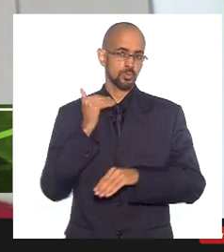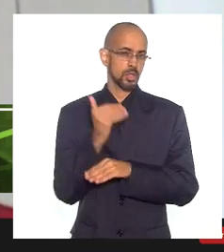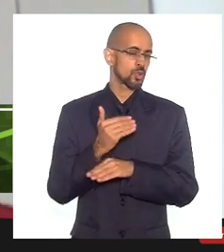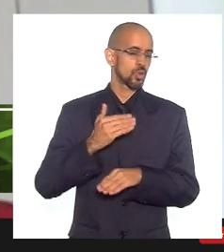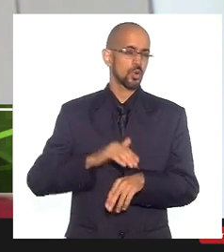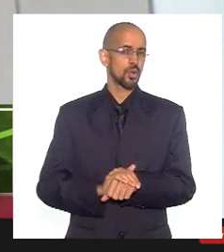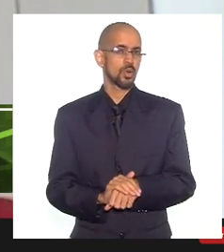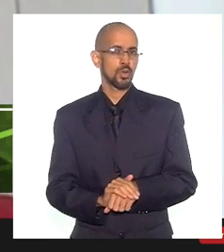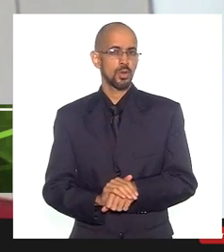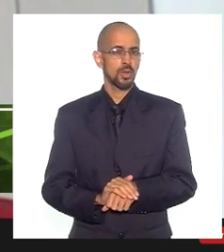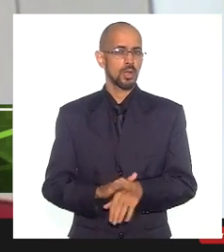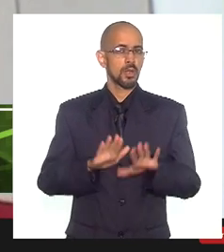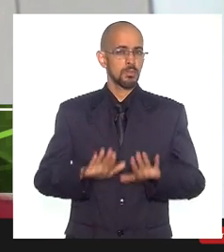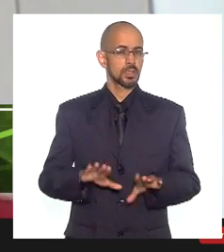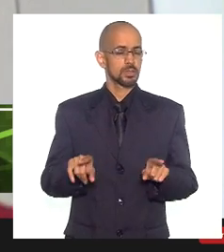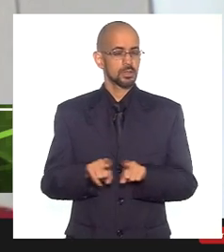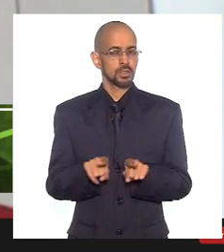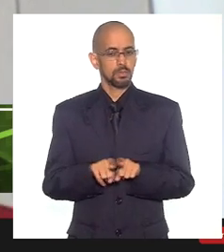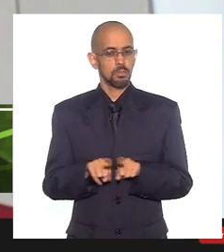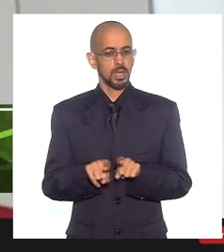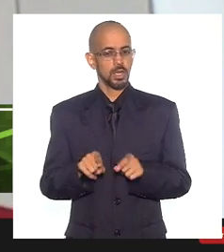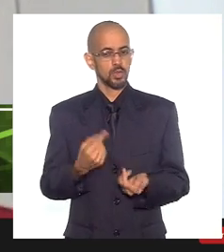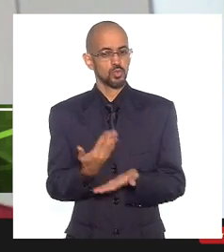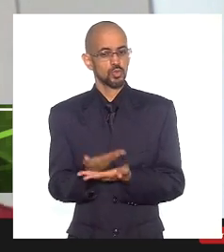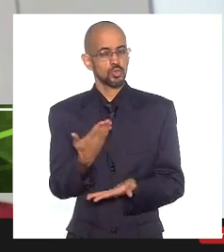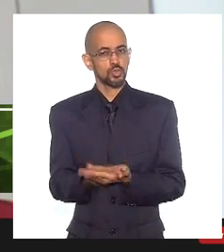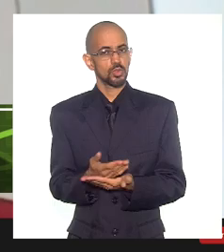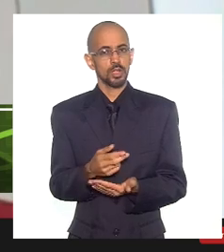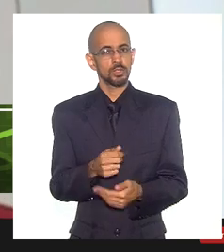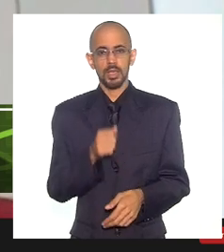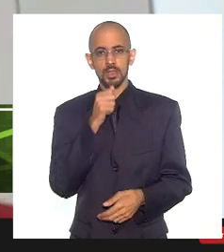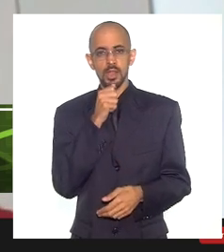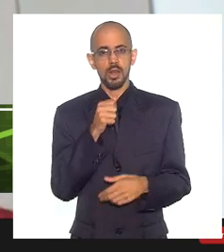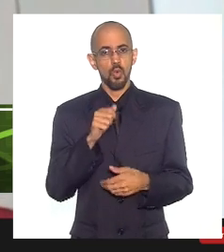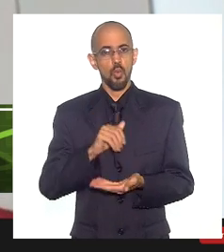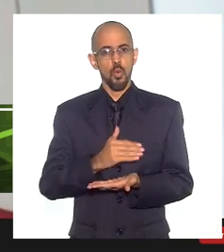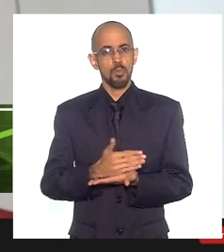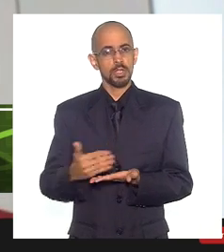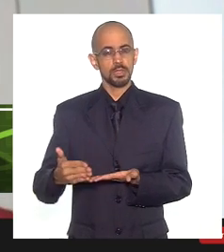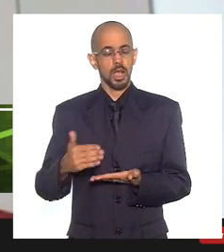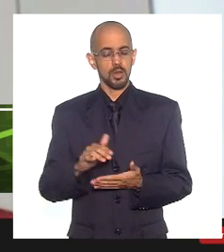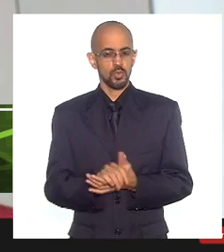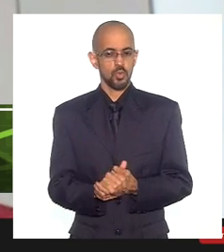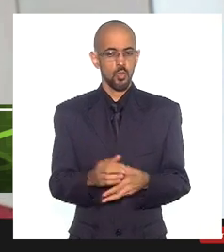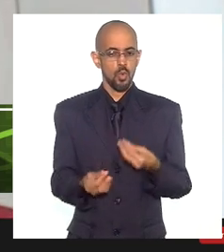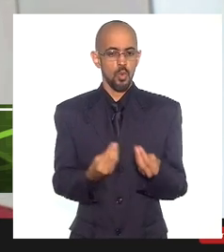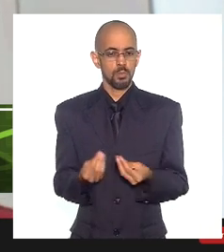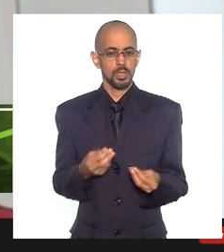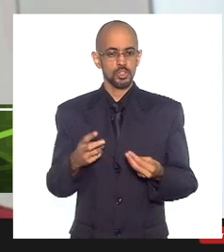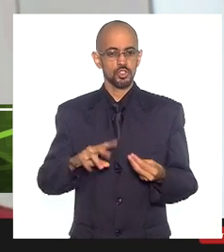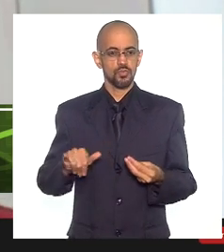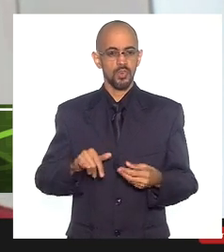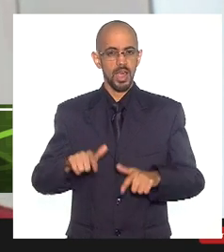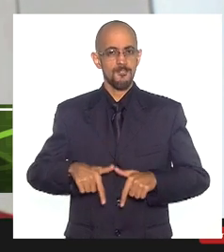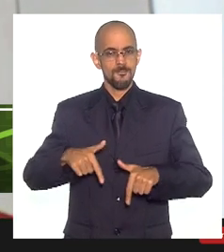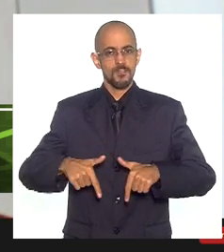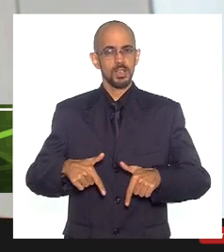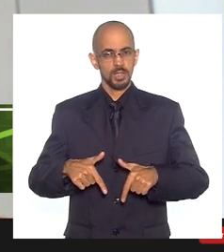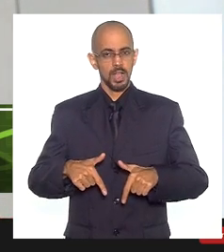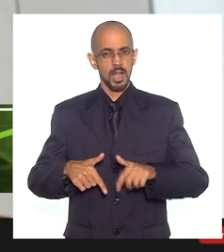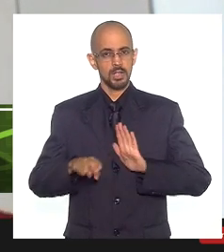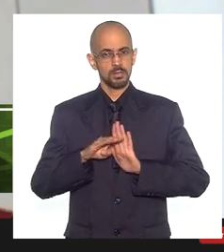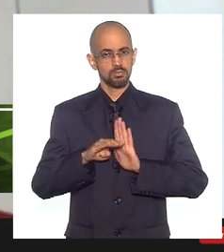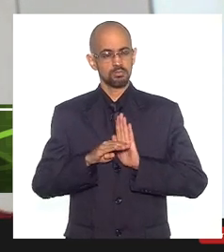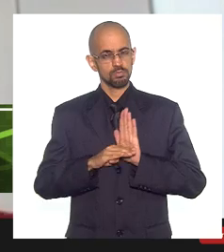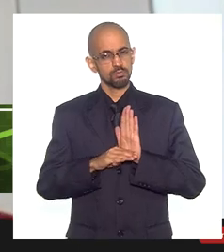mas os estudantes que também são adultos e ainda não começaram. Então, como é que a gente vai enfrentar essa agenda para garantir o